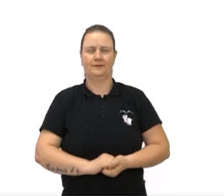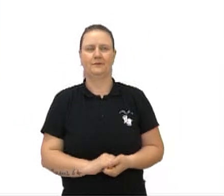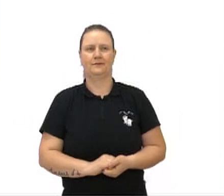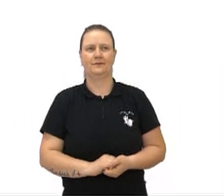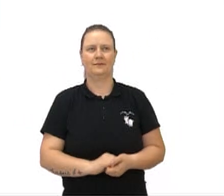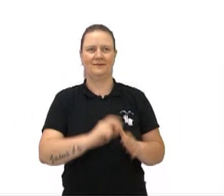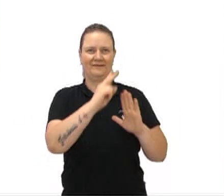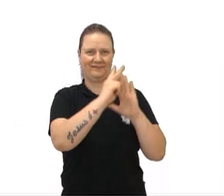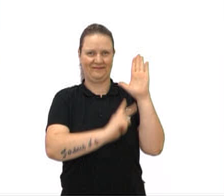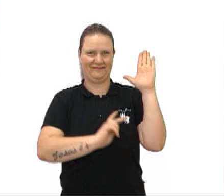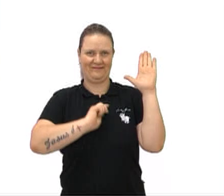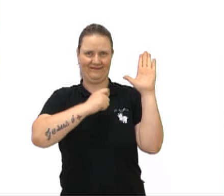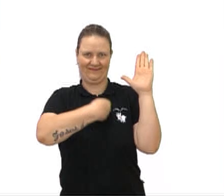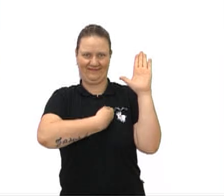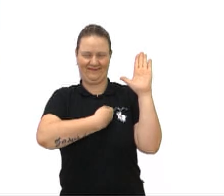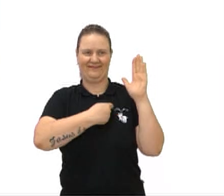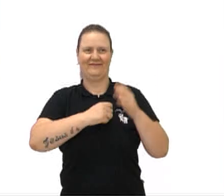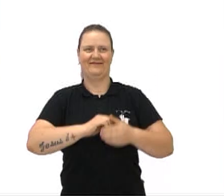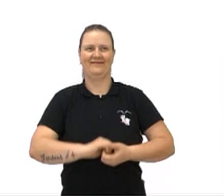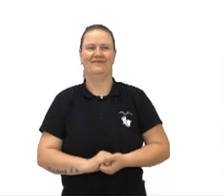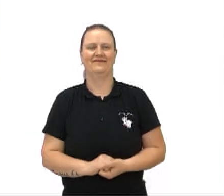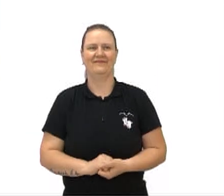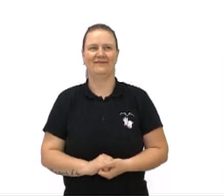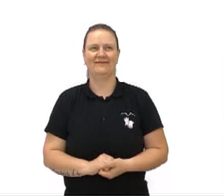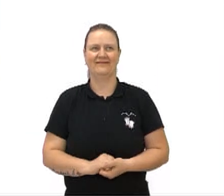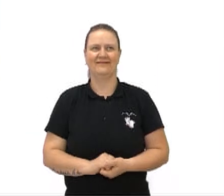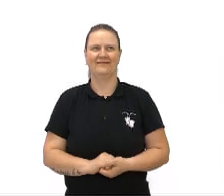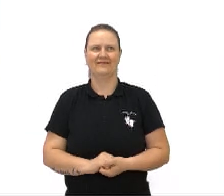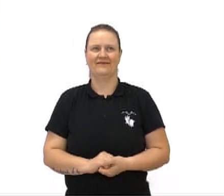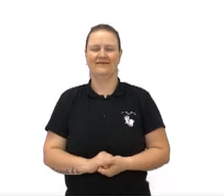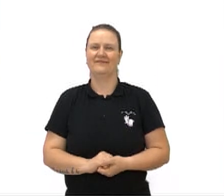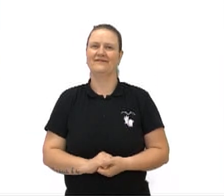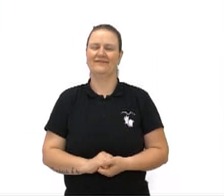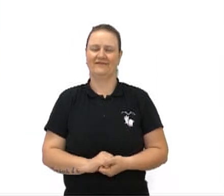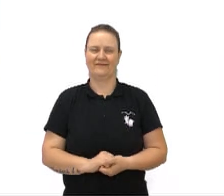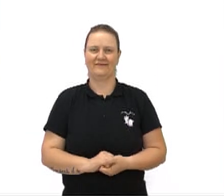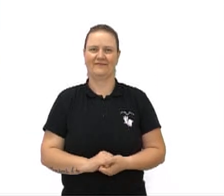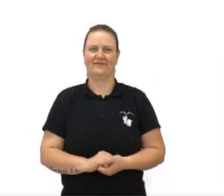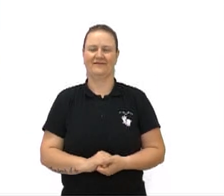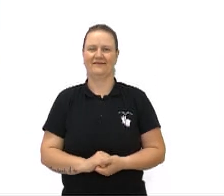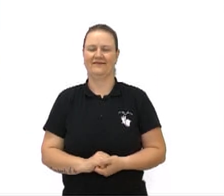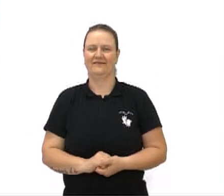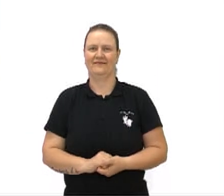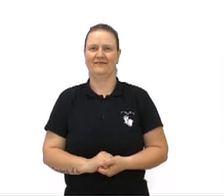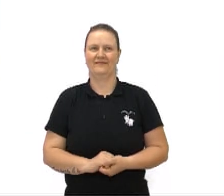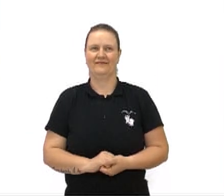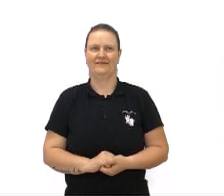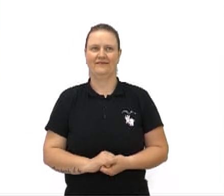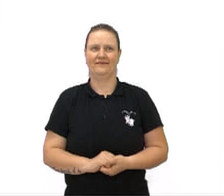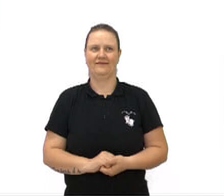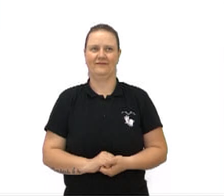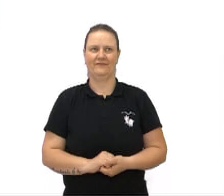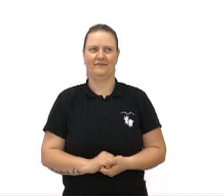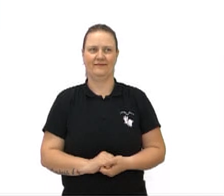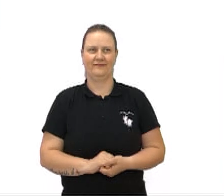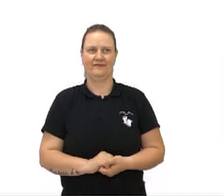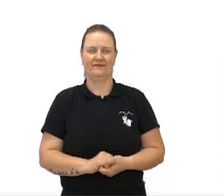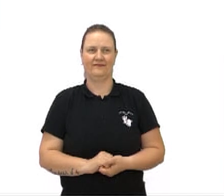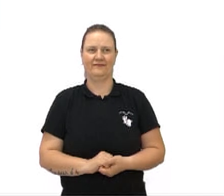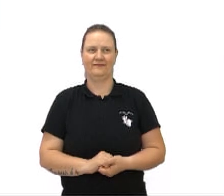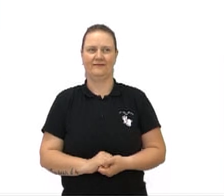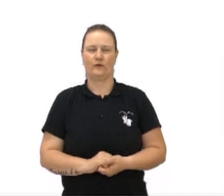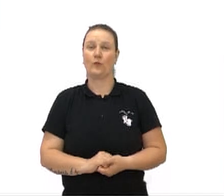formalidade que necessitamos dar à conversação e também dependendo do horário do